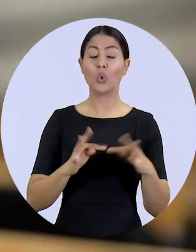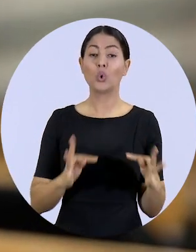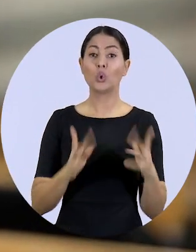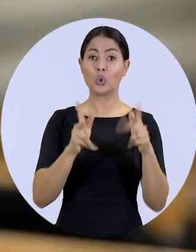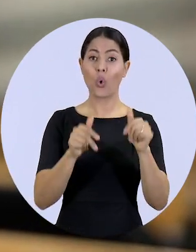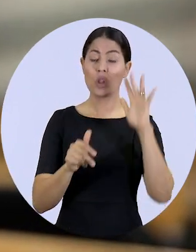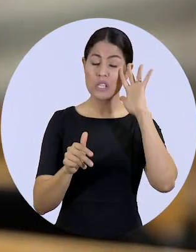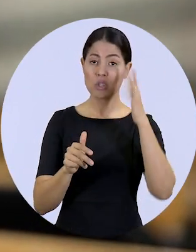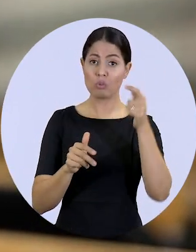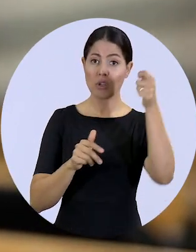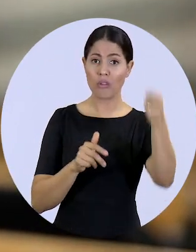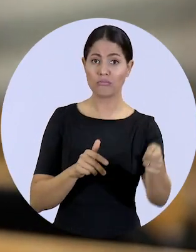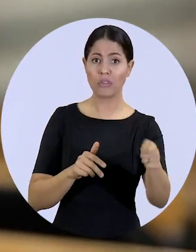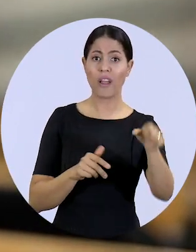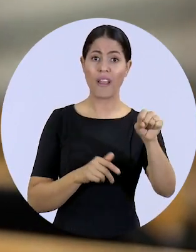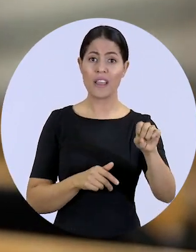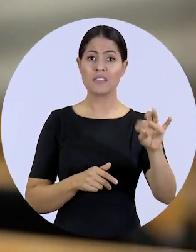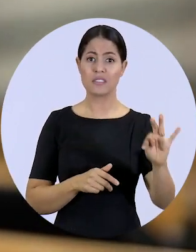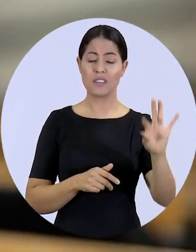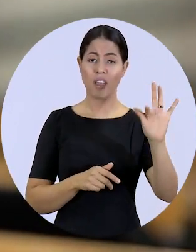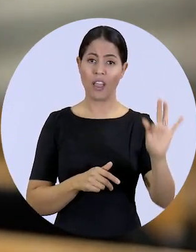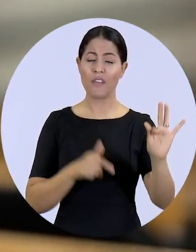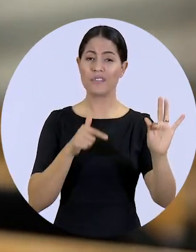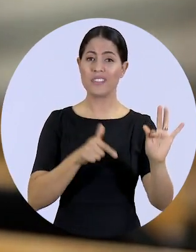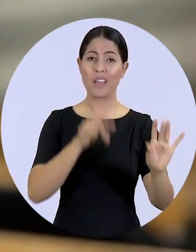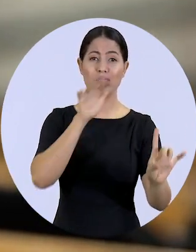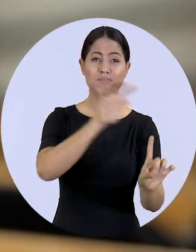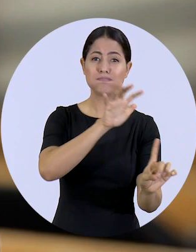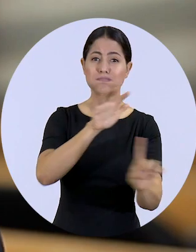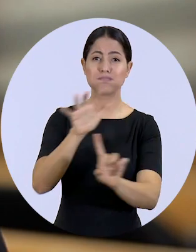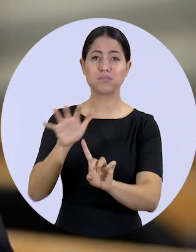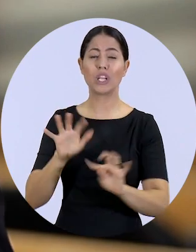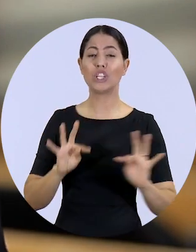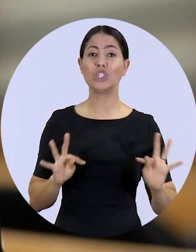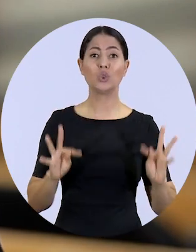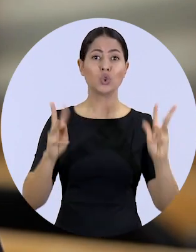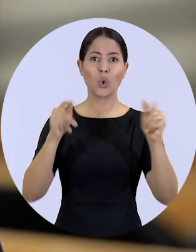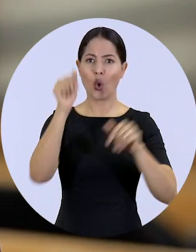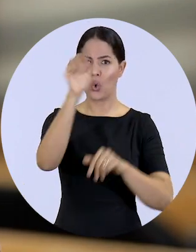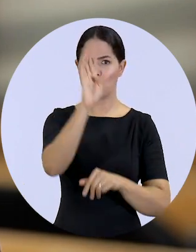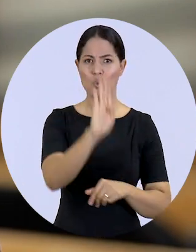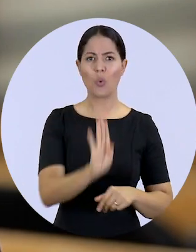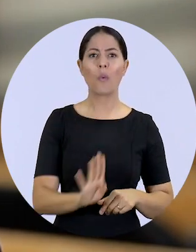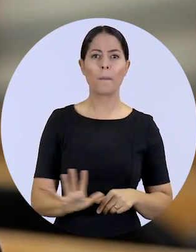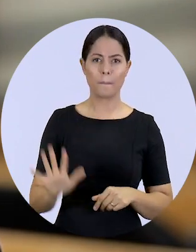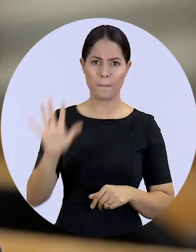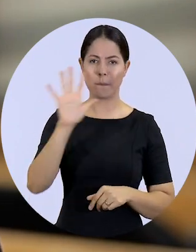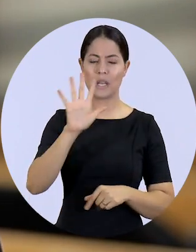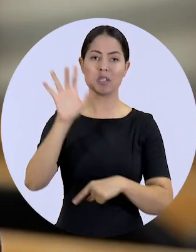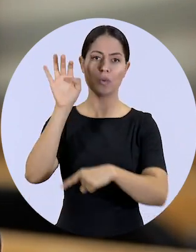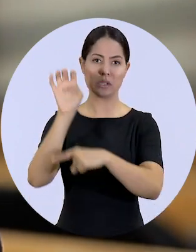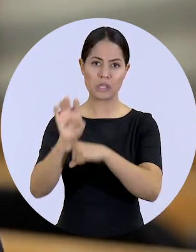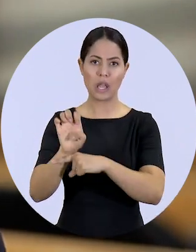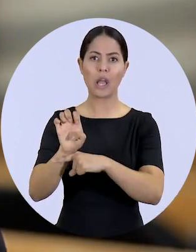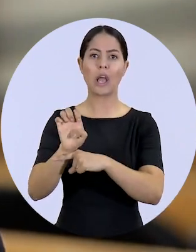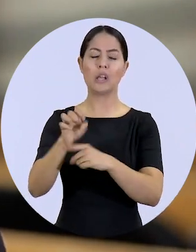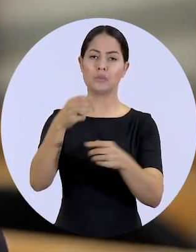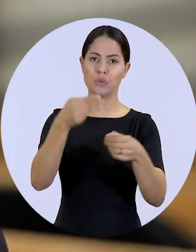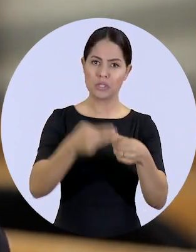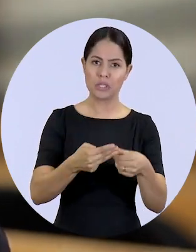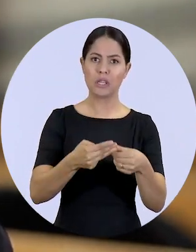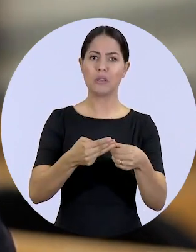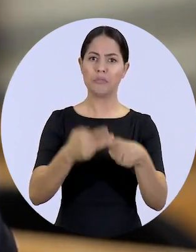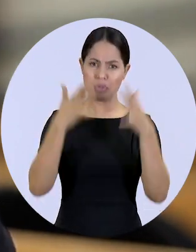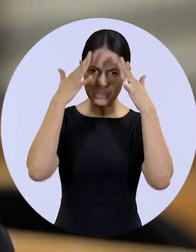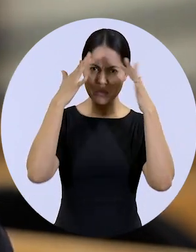só nesse tema, mas em qualquer outro, impactam em todo o sistema judiciário do país, né? Impactam em todos os estados, impactam em